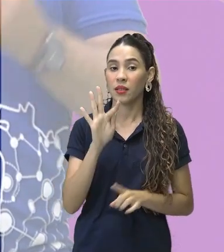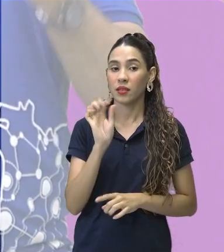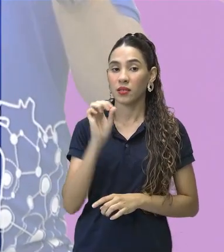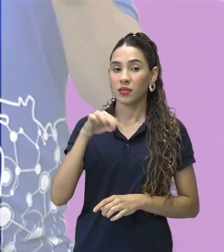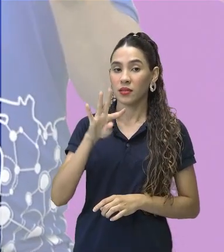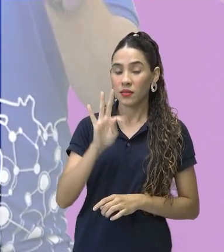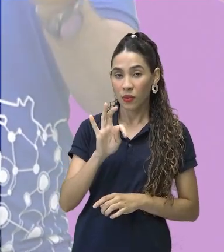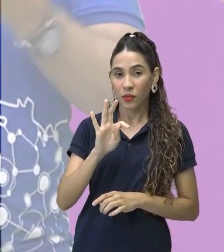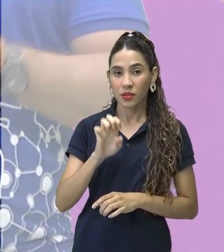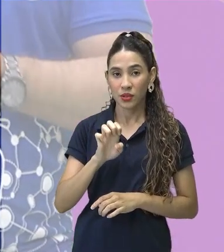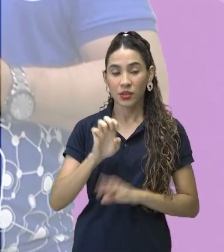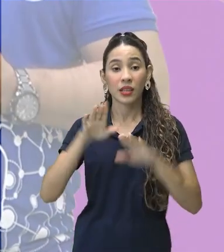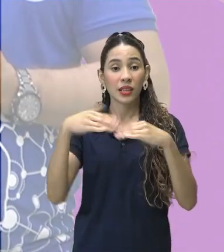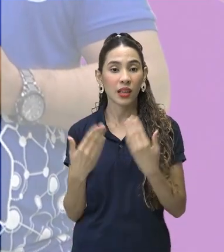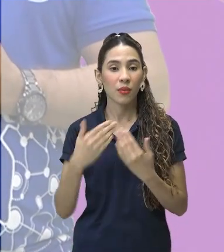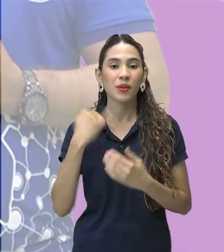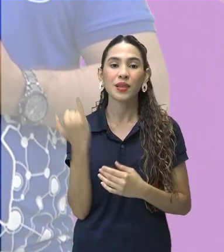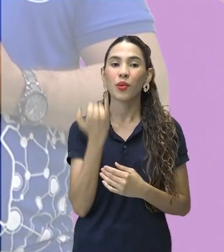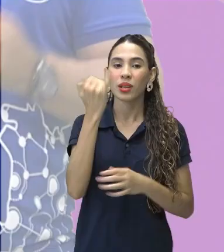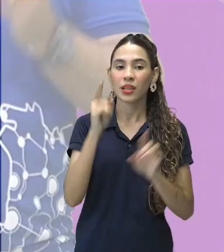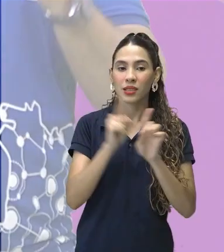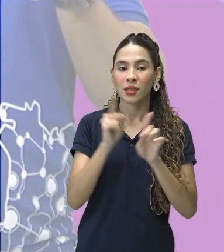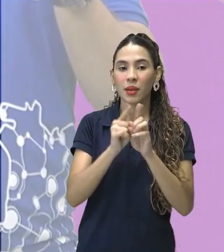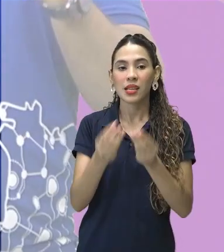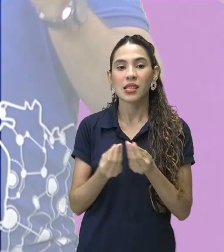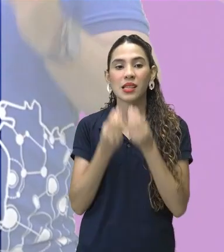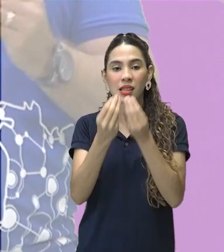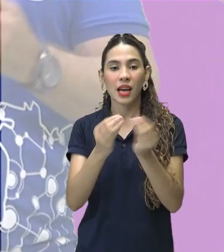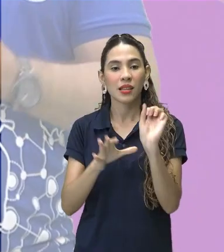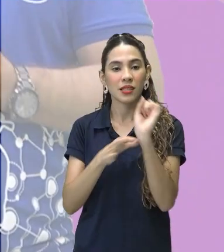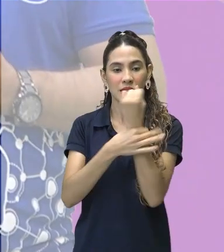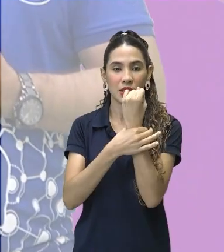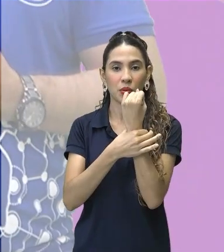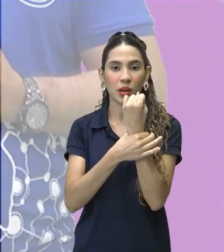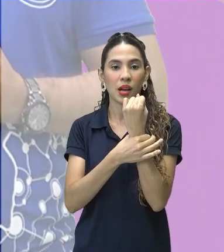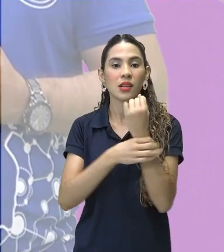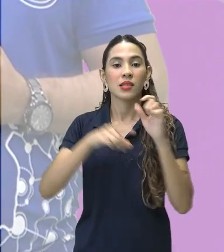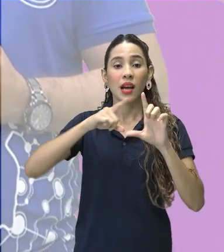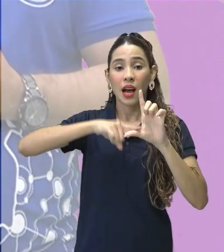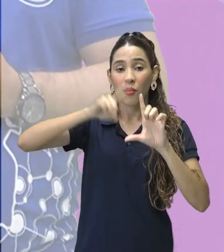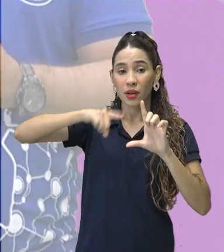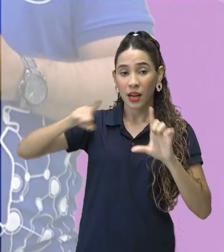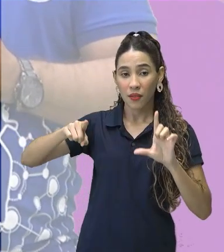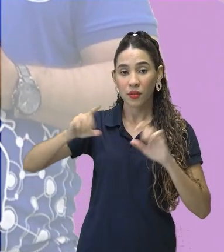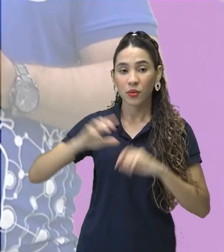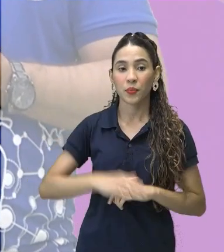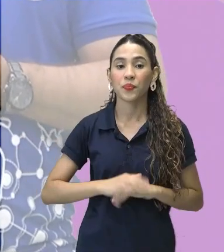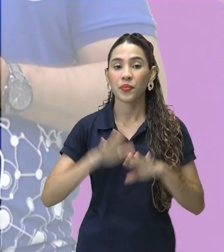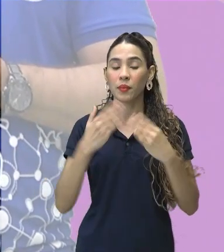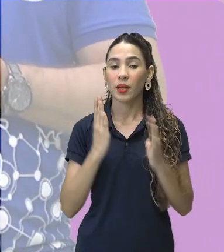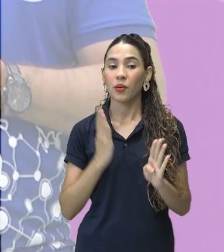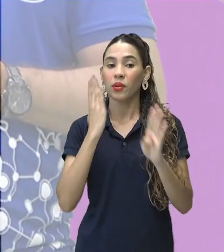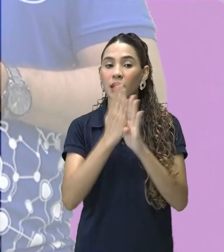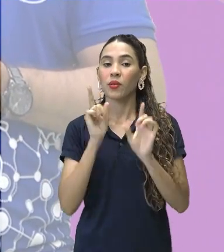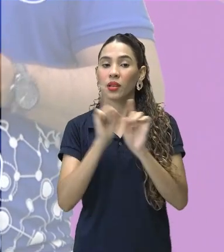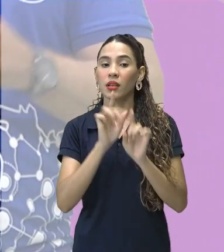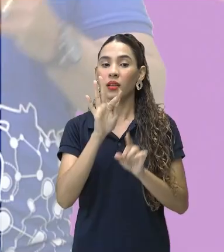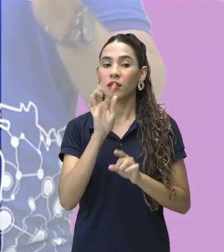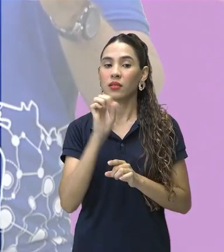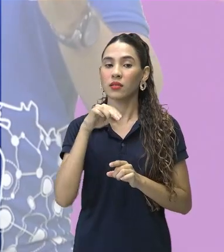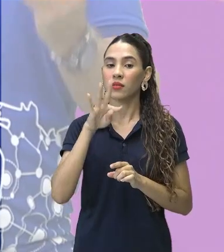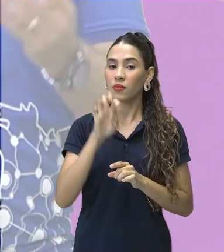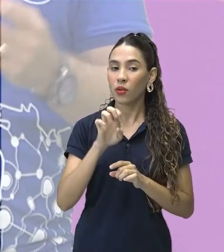Fonte. Parte importante para dar credibilidade ao gráfico. Identificação da